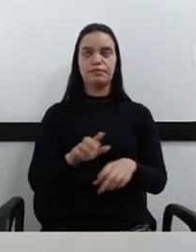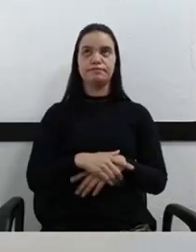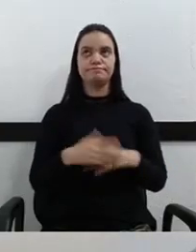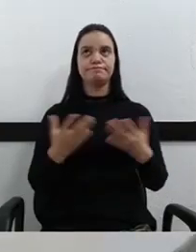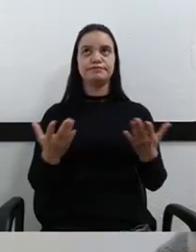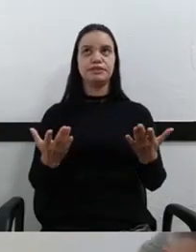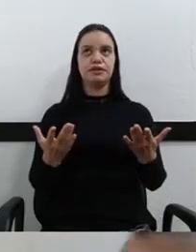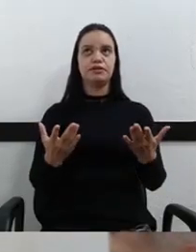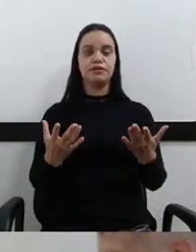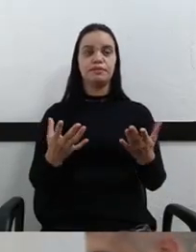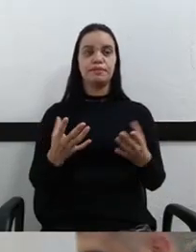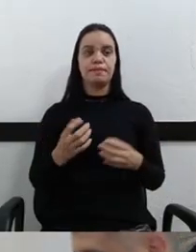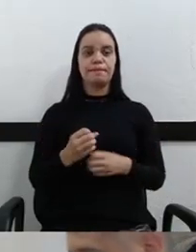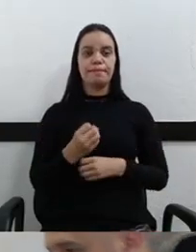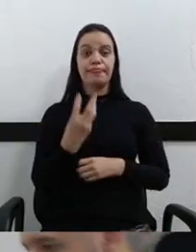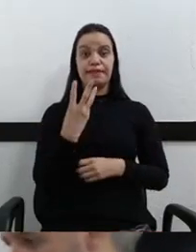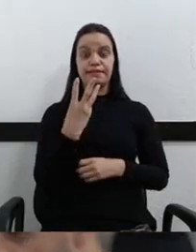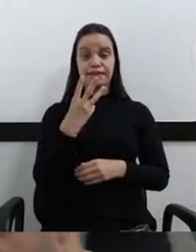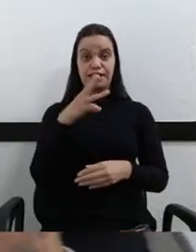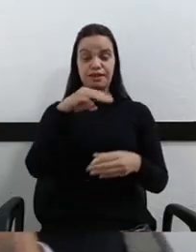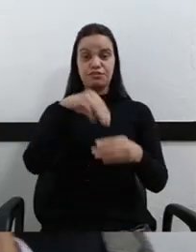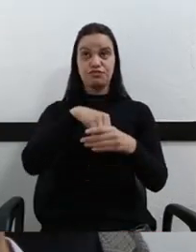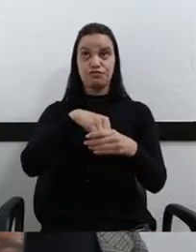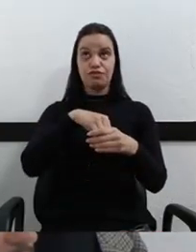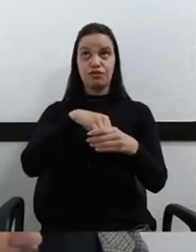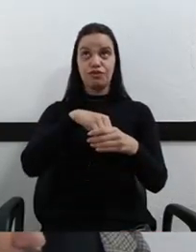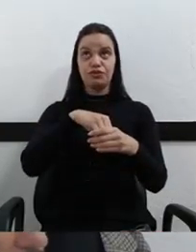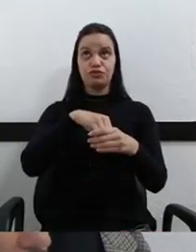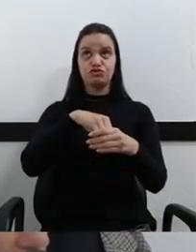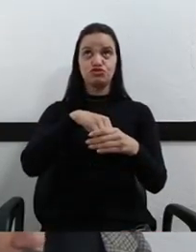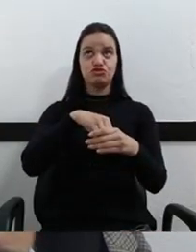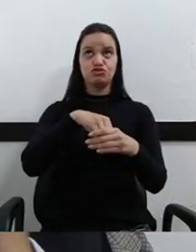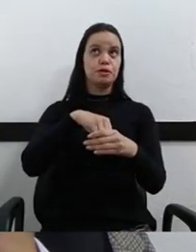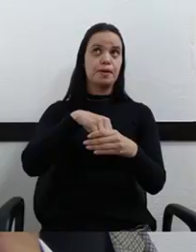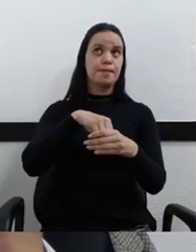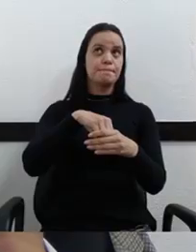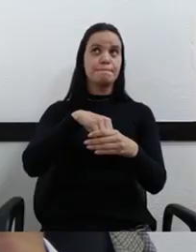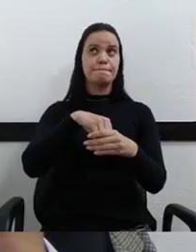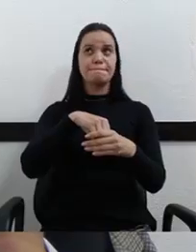Então, por 3 votos a...